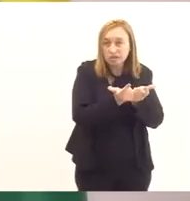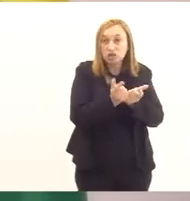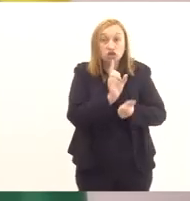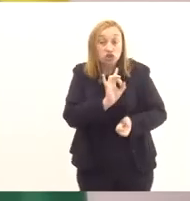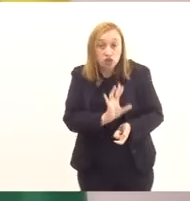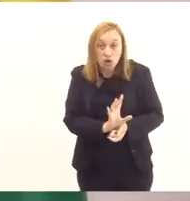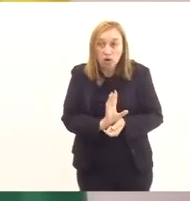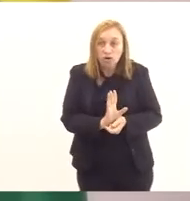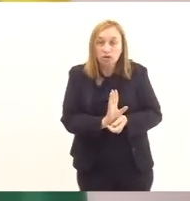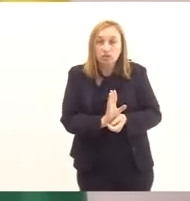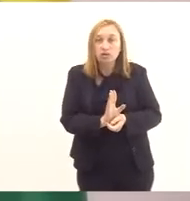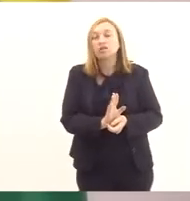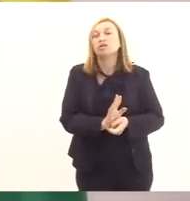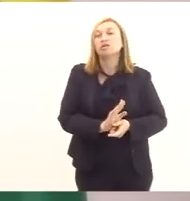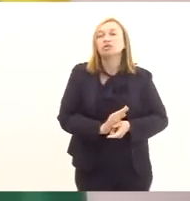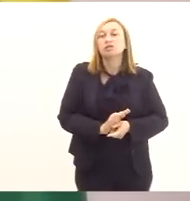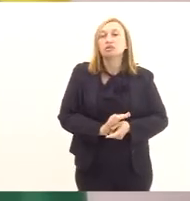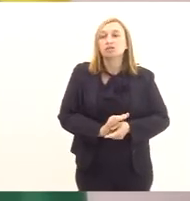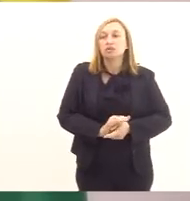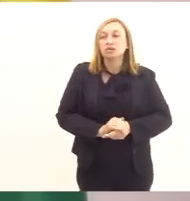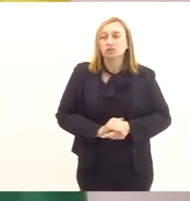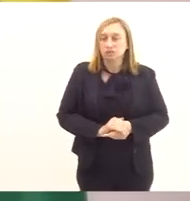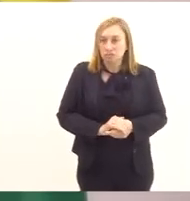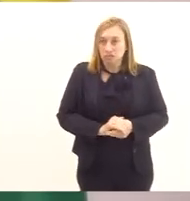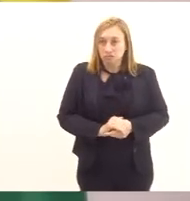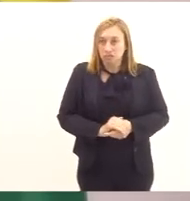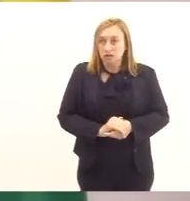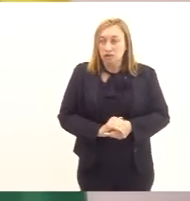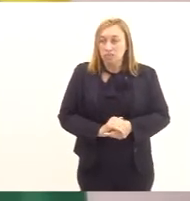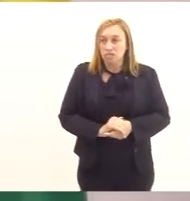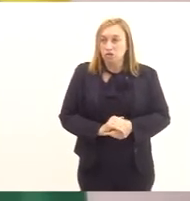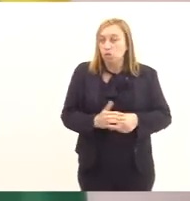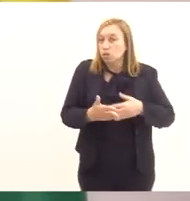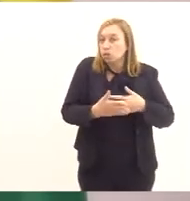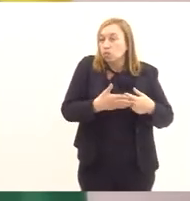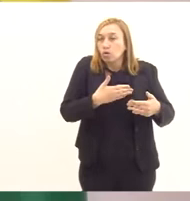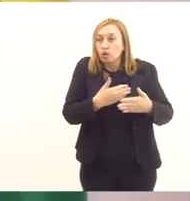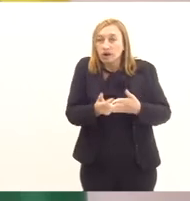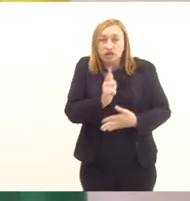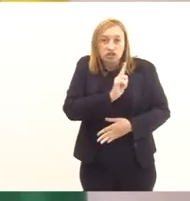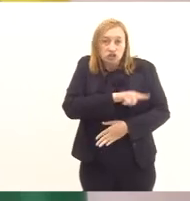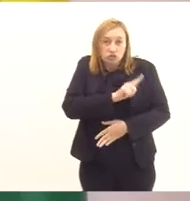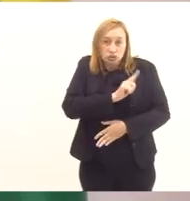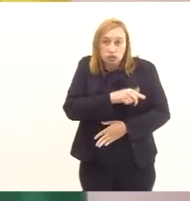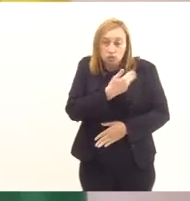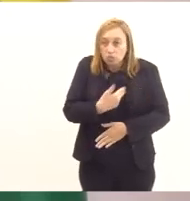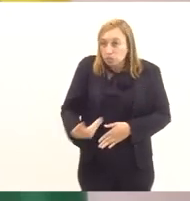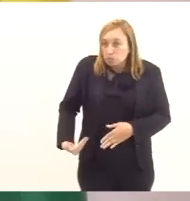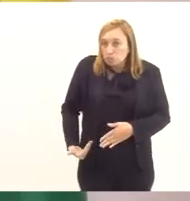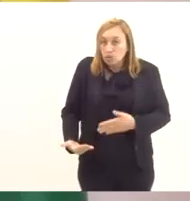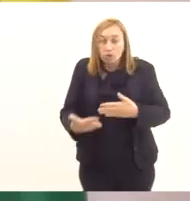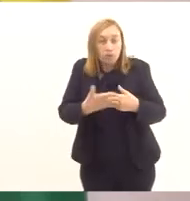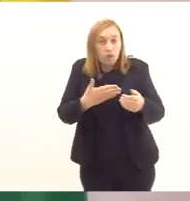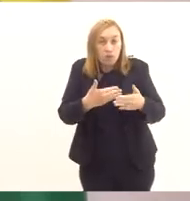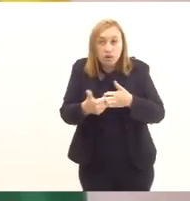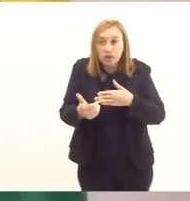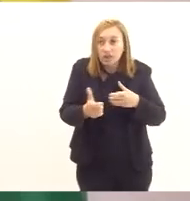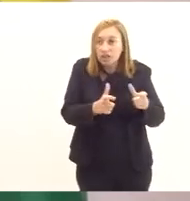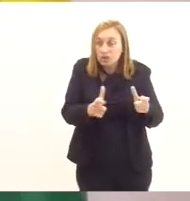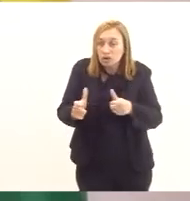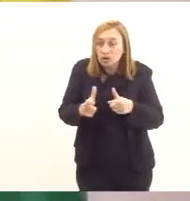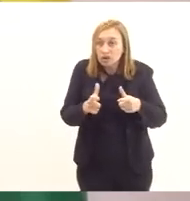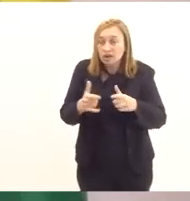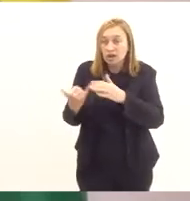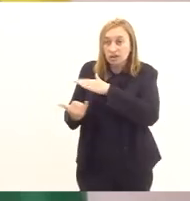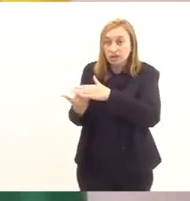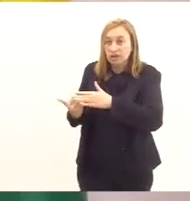e isso faz com que qualquer gestor público de qualquer ente federativo a